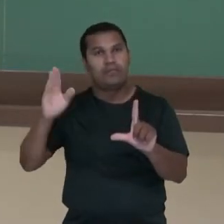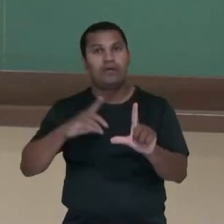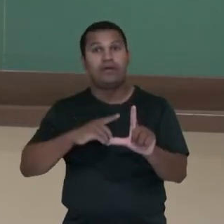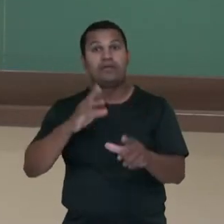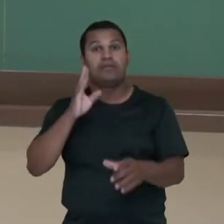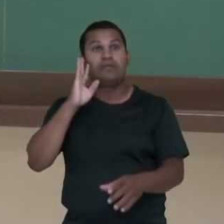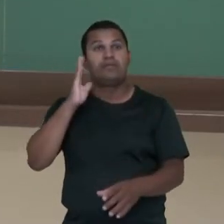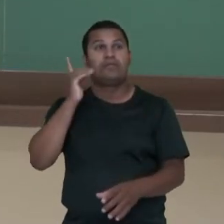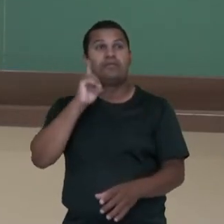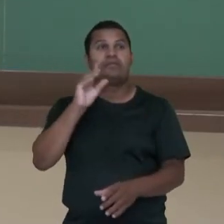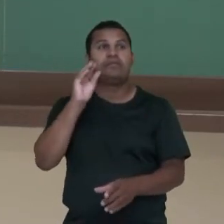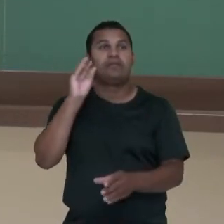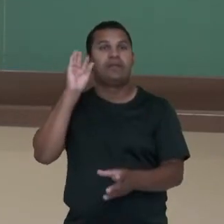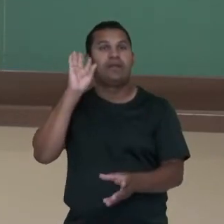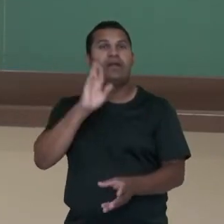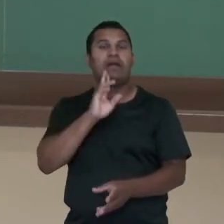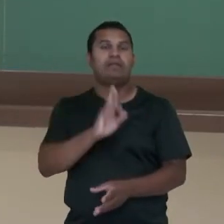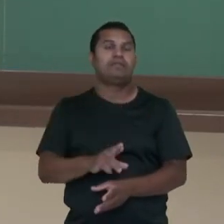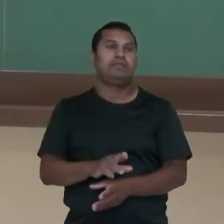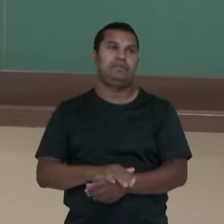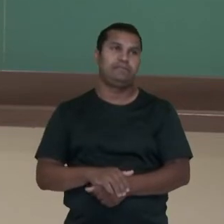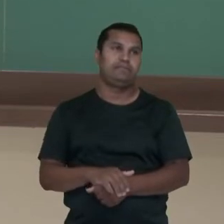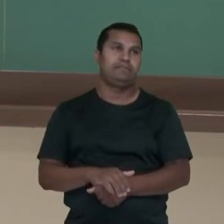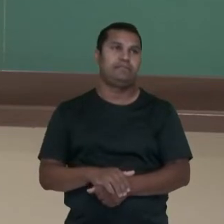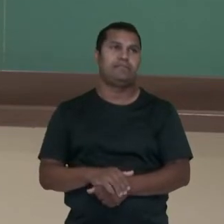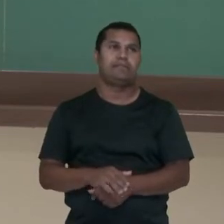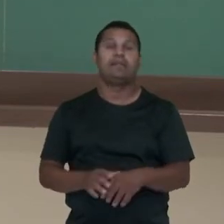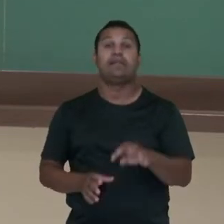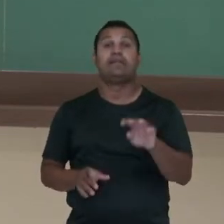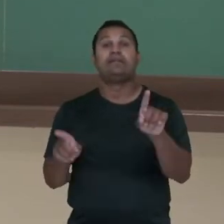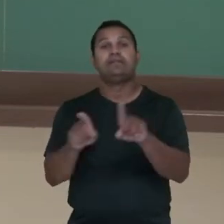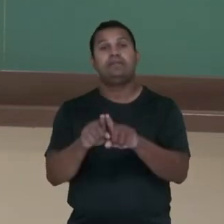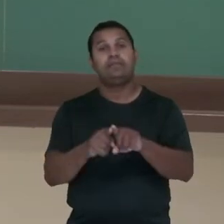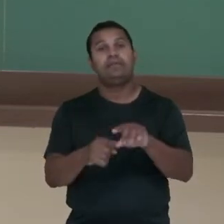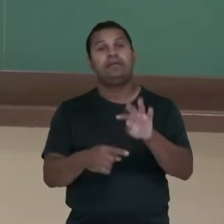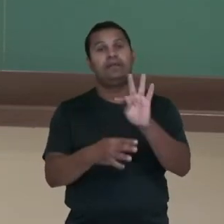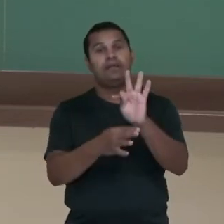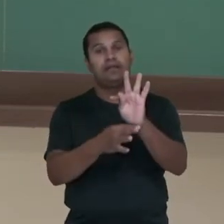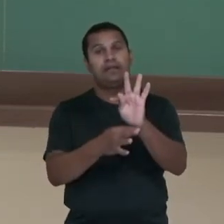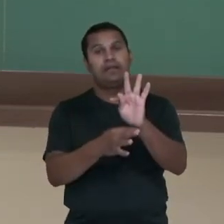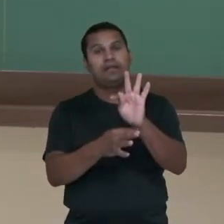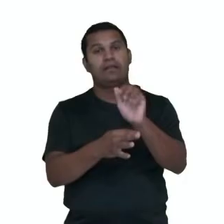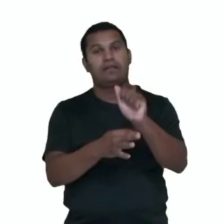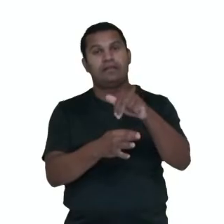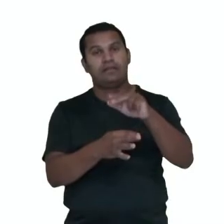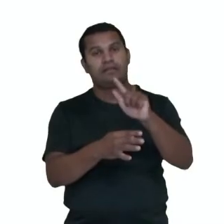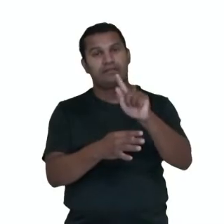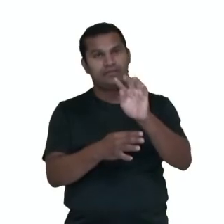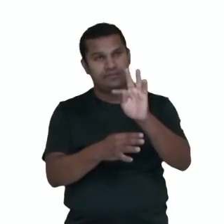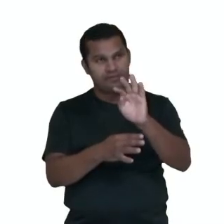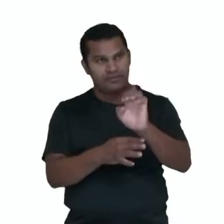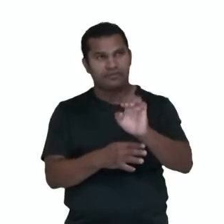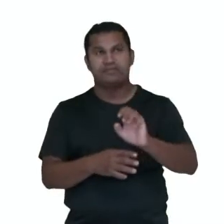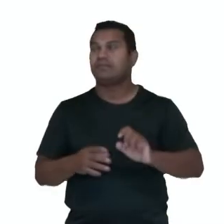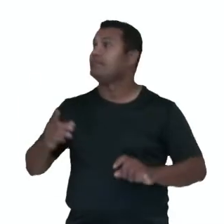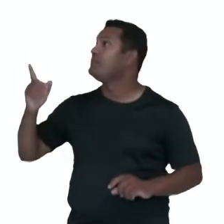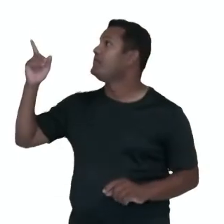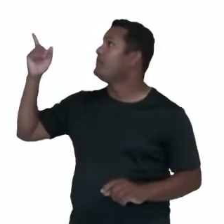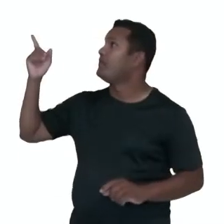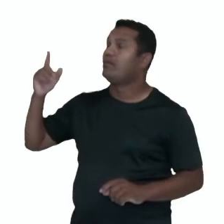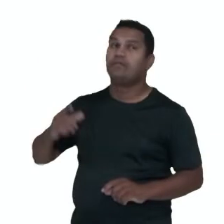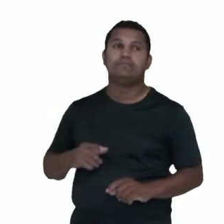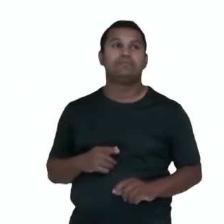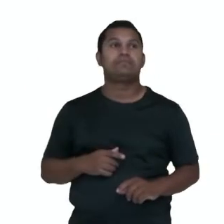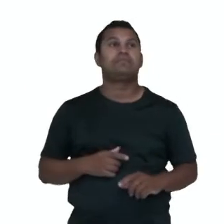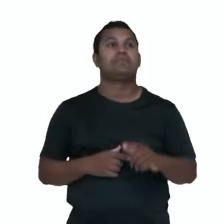usar. E para a tangente? Para a tangente é o cateto oposto sobre o cateto adjacente, né? Então, dentro do